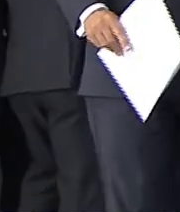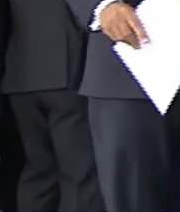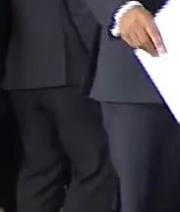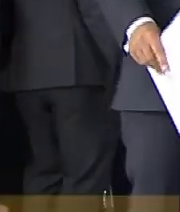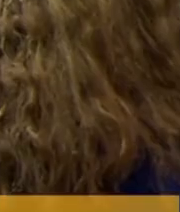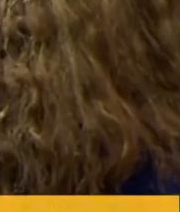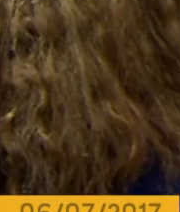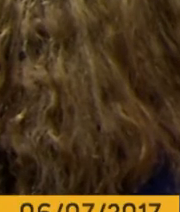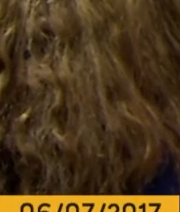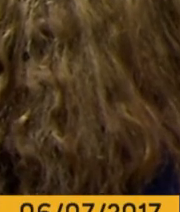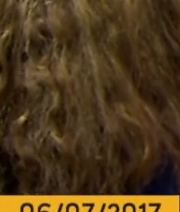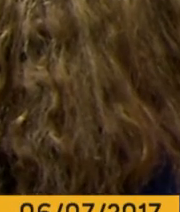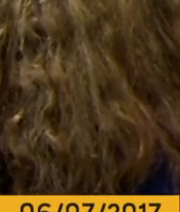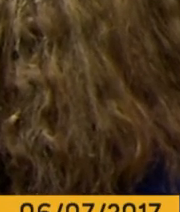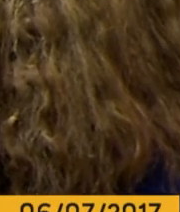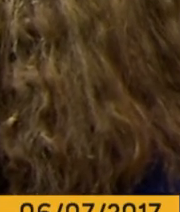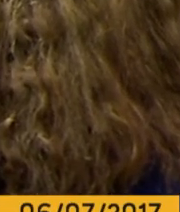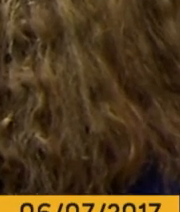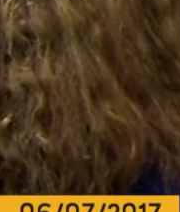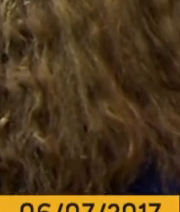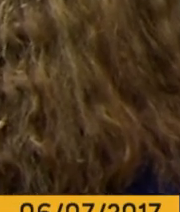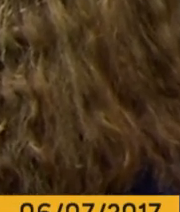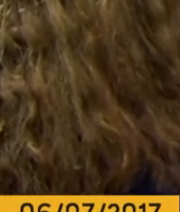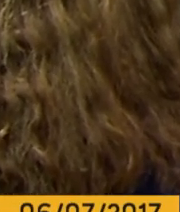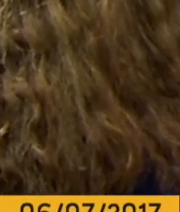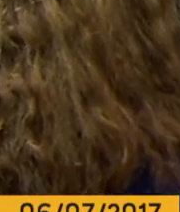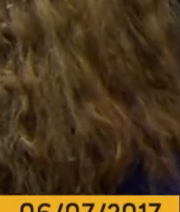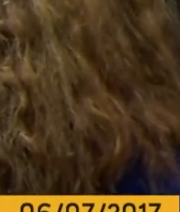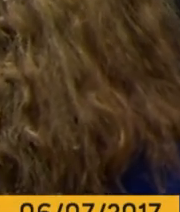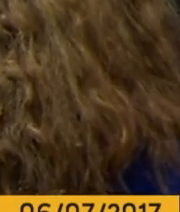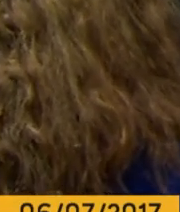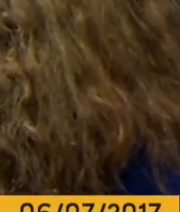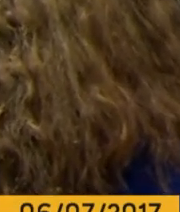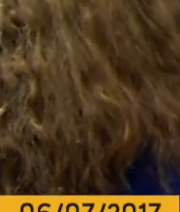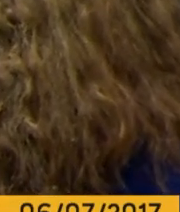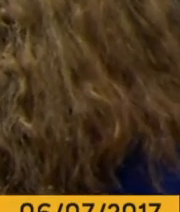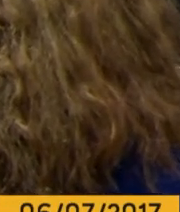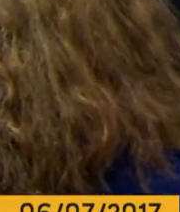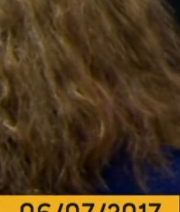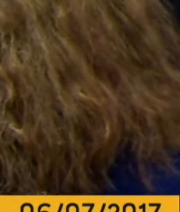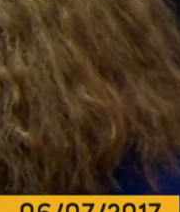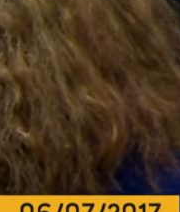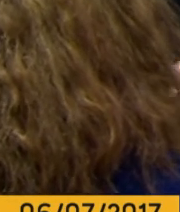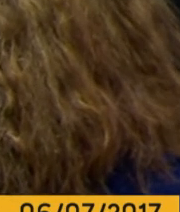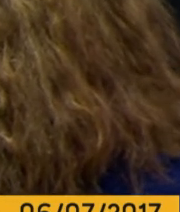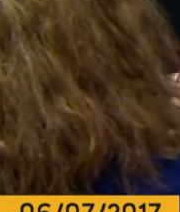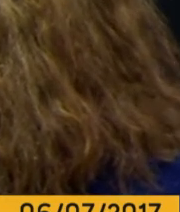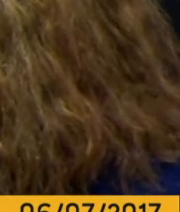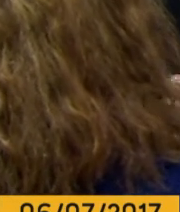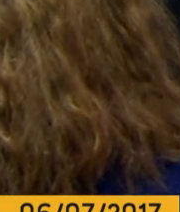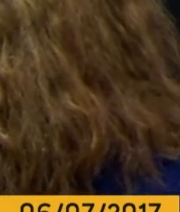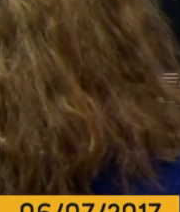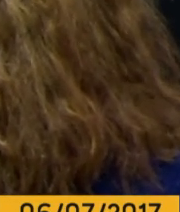do fies o fundo de financiamento estudantil a cerimônia também vai ser vai ser lançado o novo fies é a